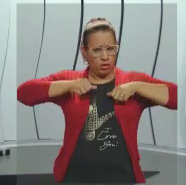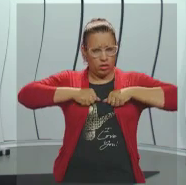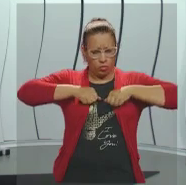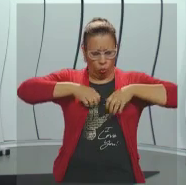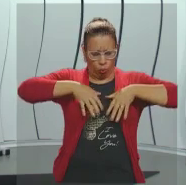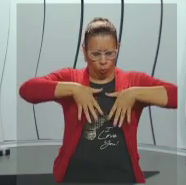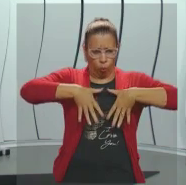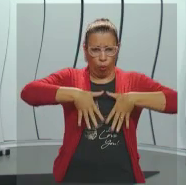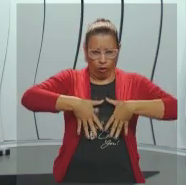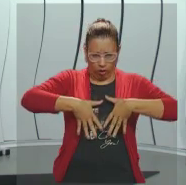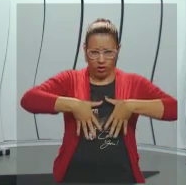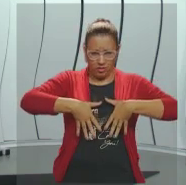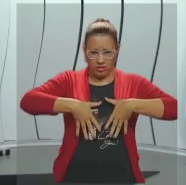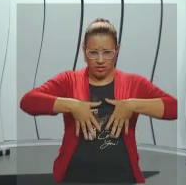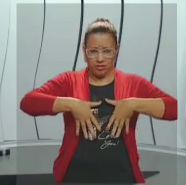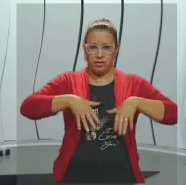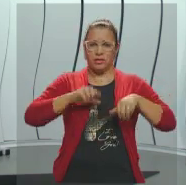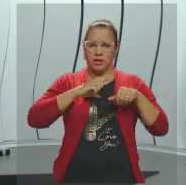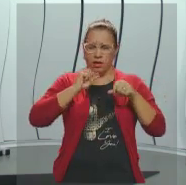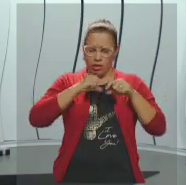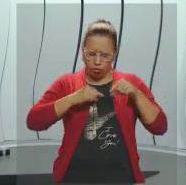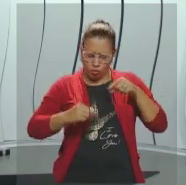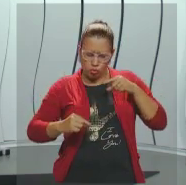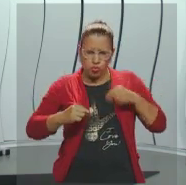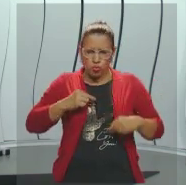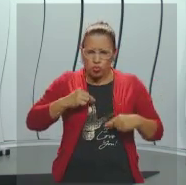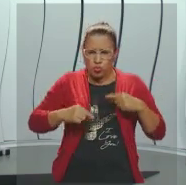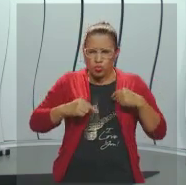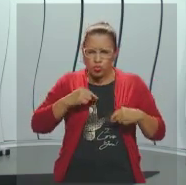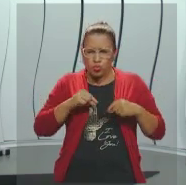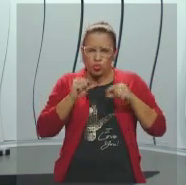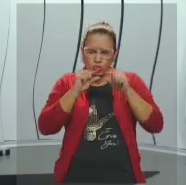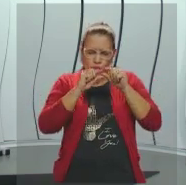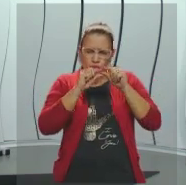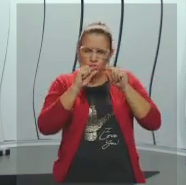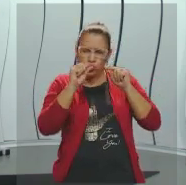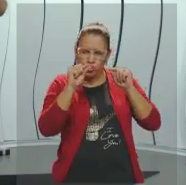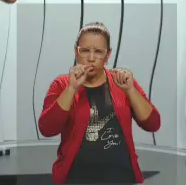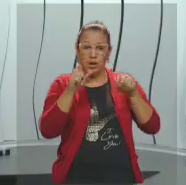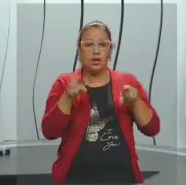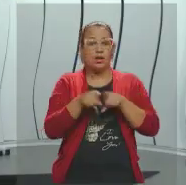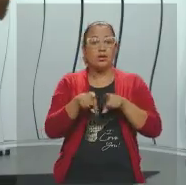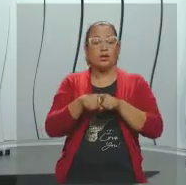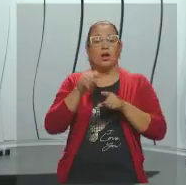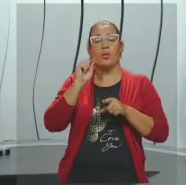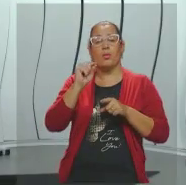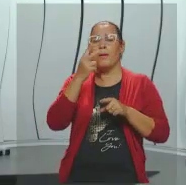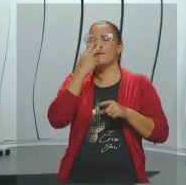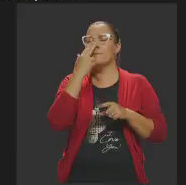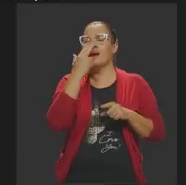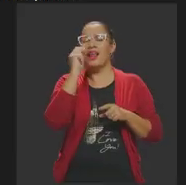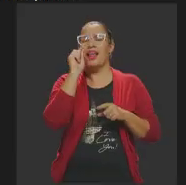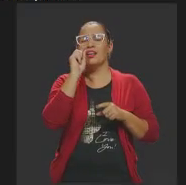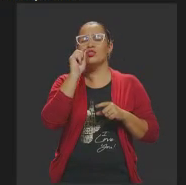bronquíolos, que seriam as ramificações desses brônquios, ficando cada vez menores, a gente chama de árvore